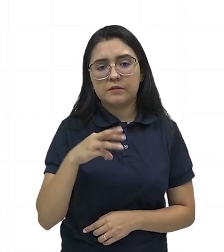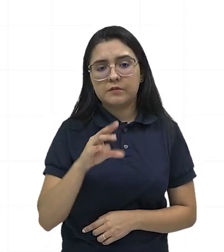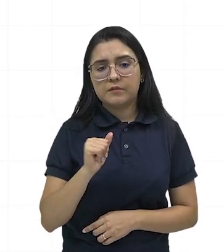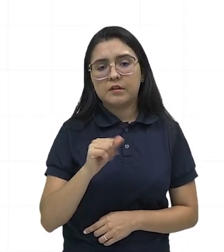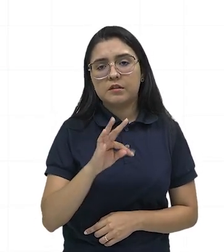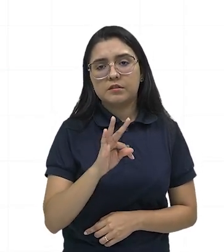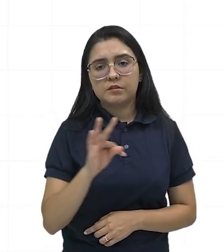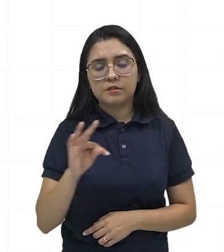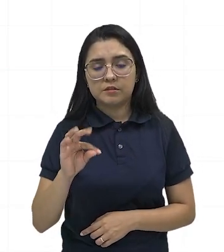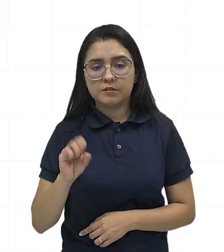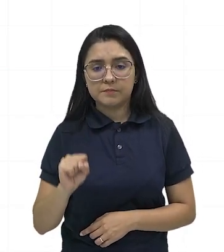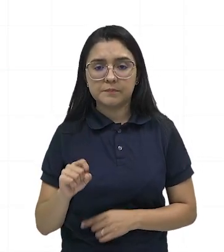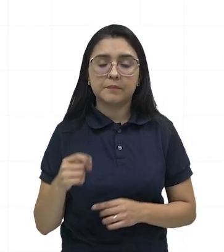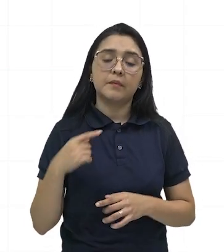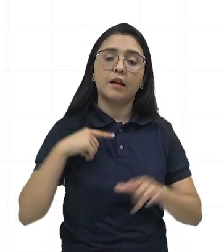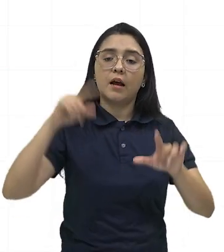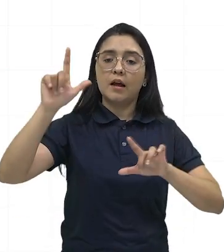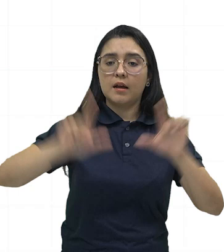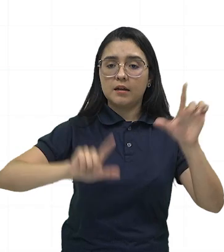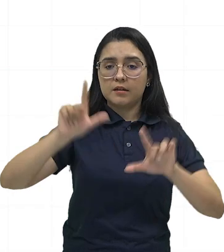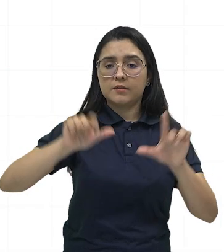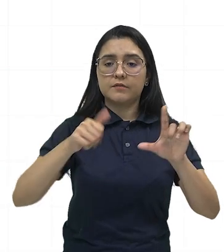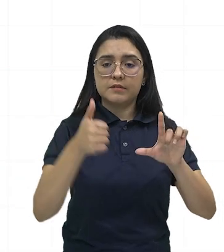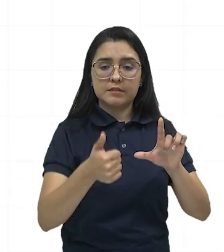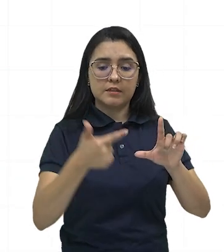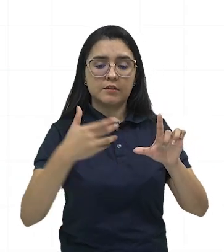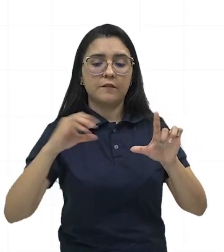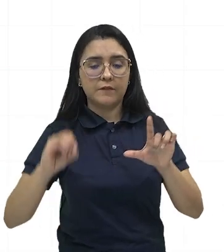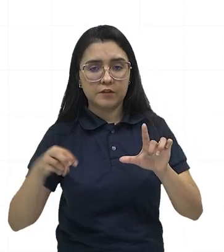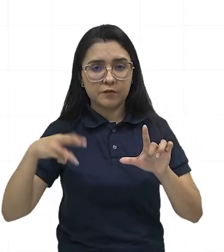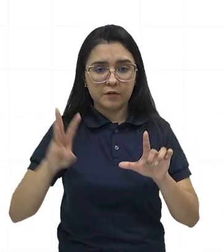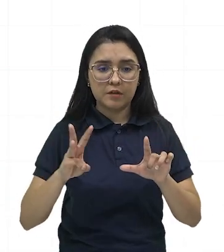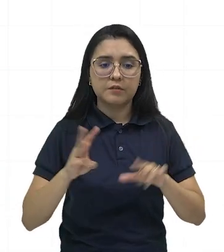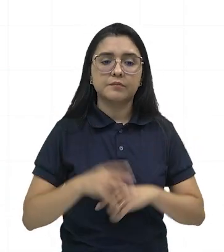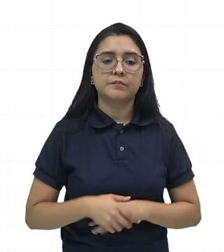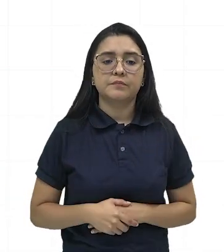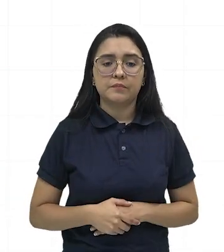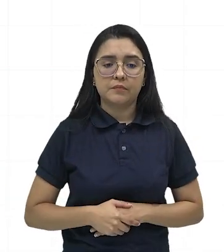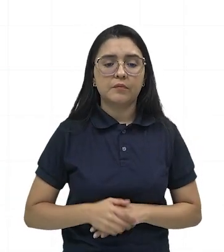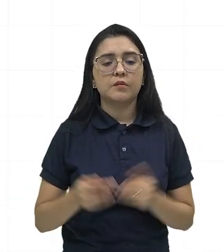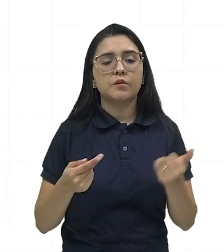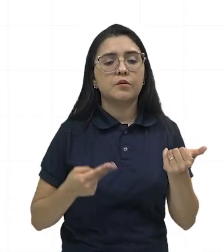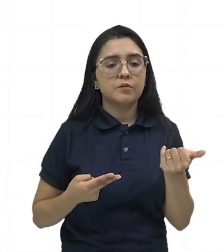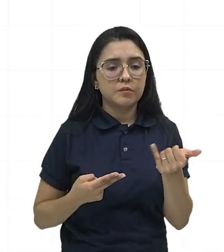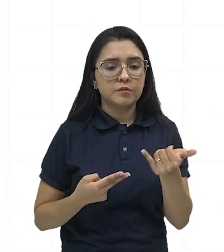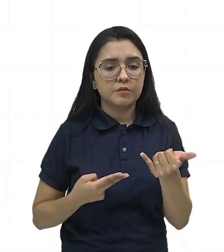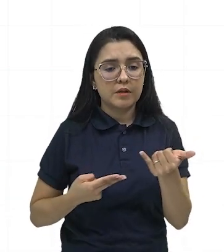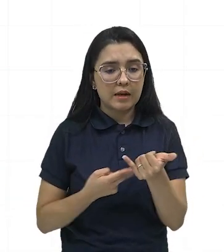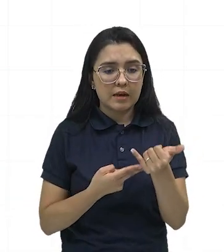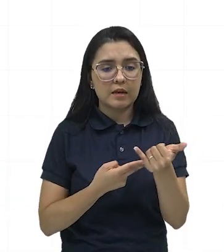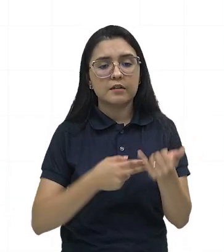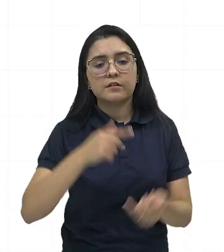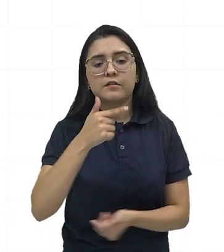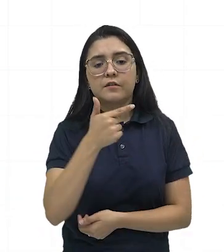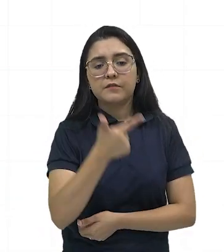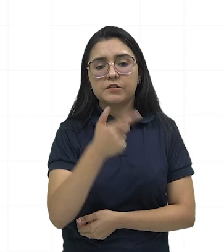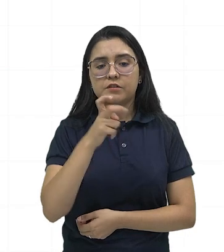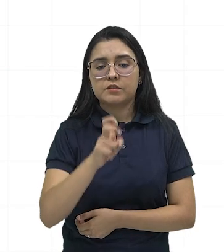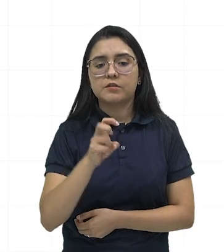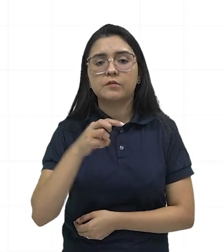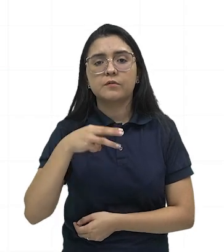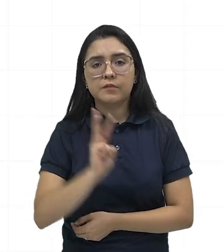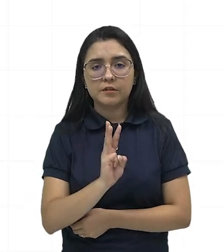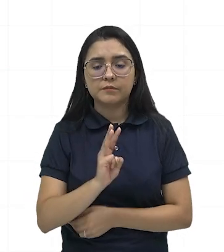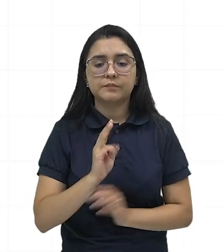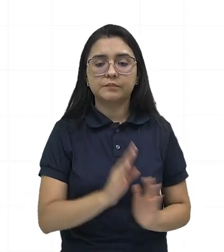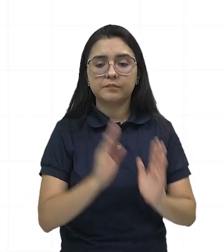watts, a televisão em média 120 watts, os carregadores de celular 25 watts